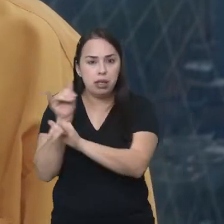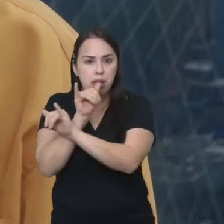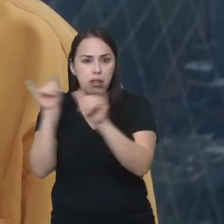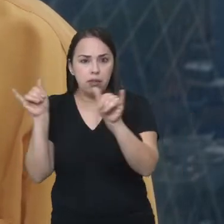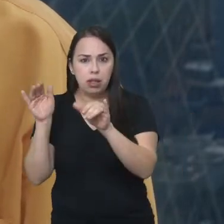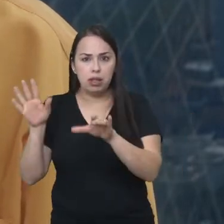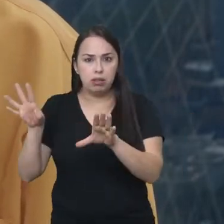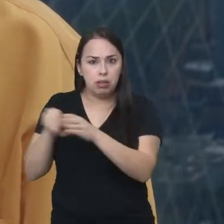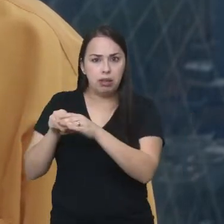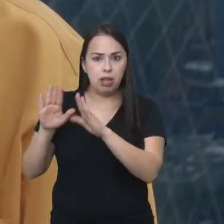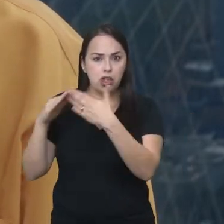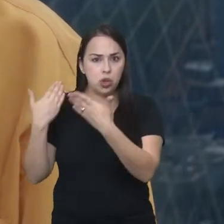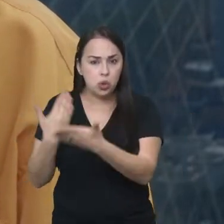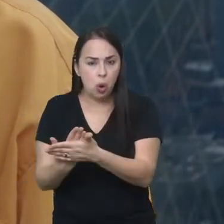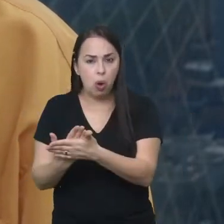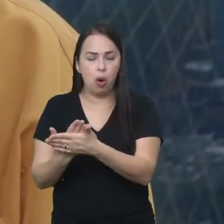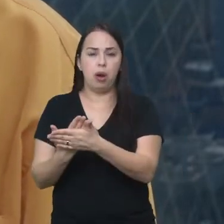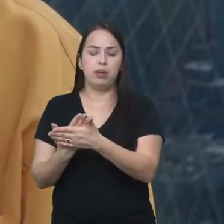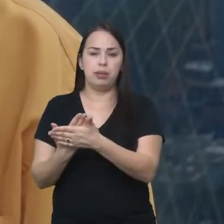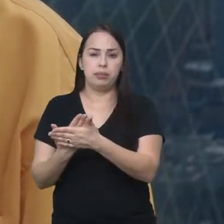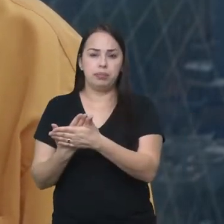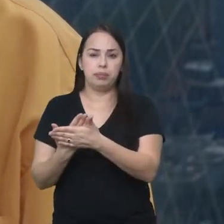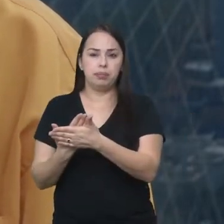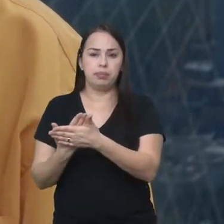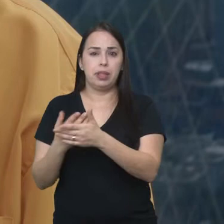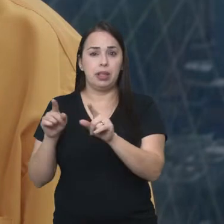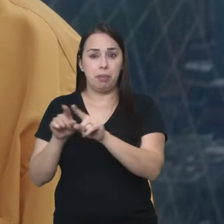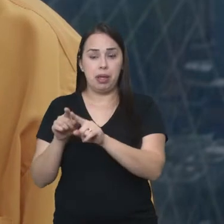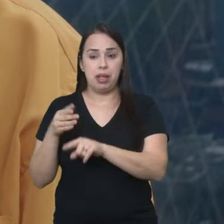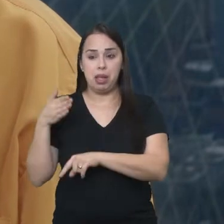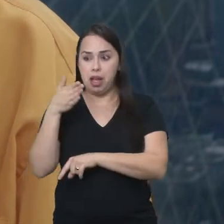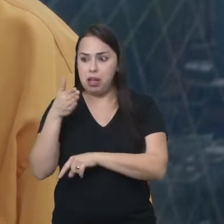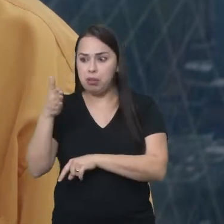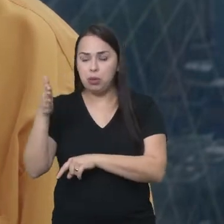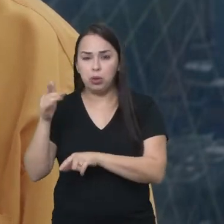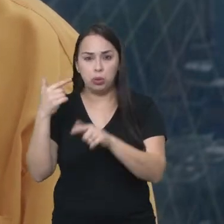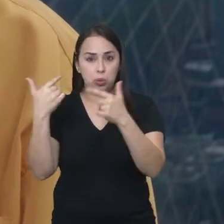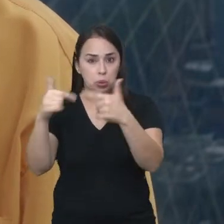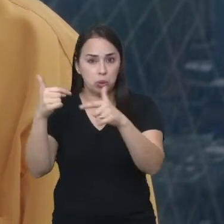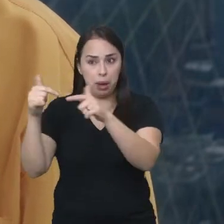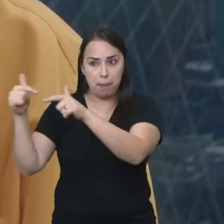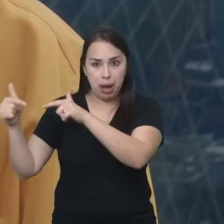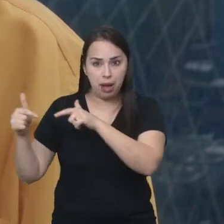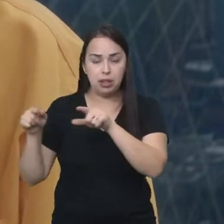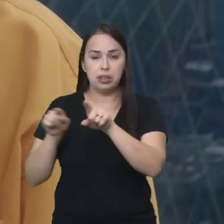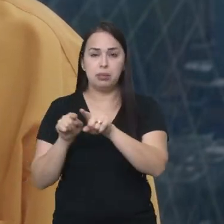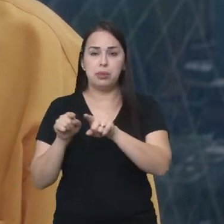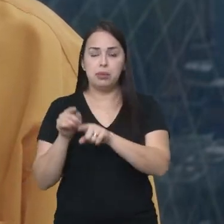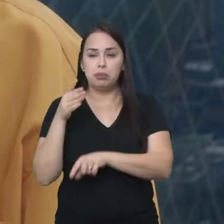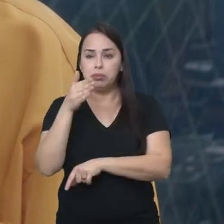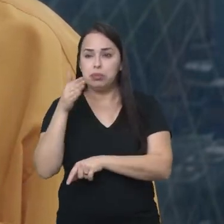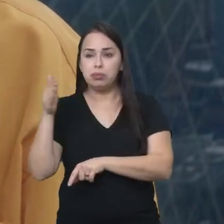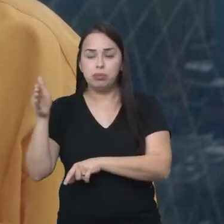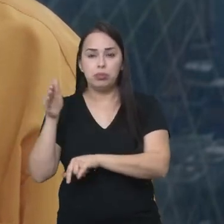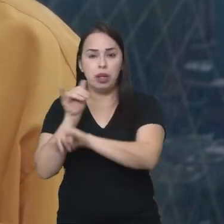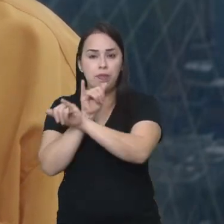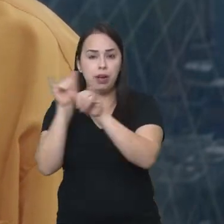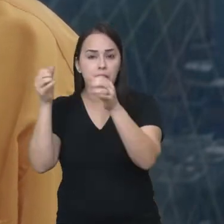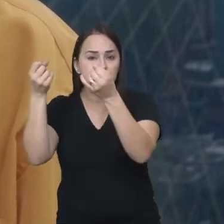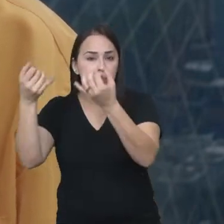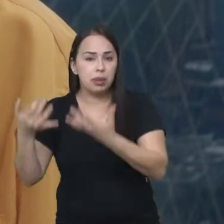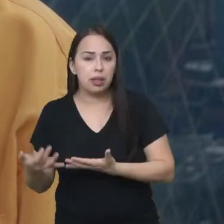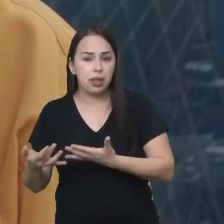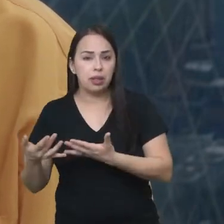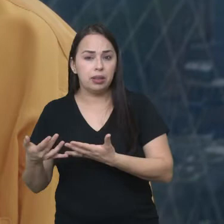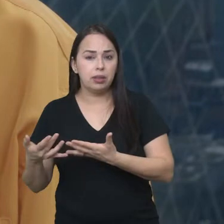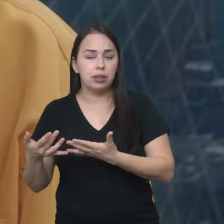presente nos serviços, né, do próprio município, né, falando sobre o que era exploração